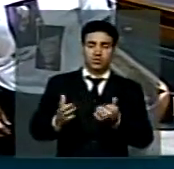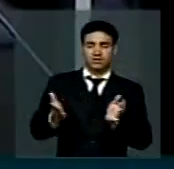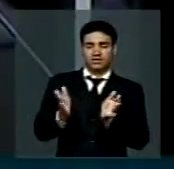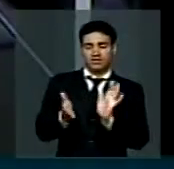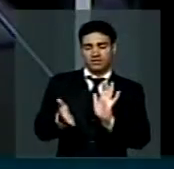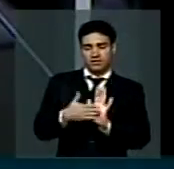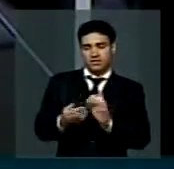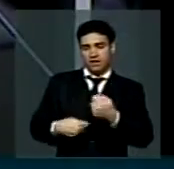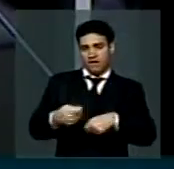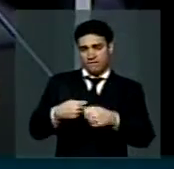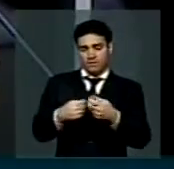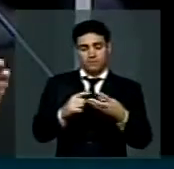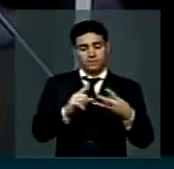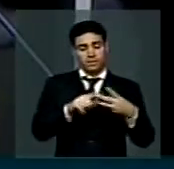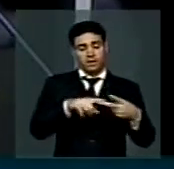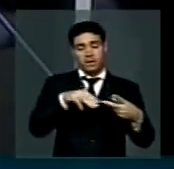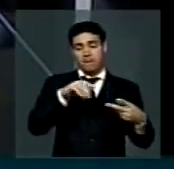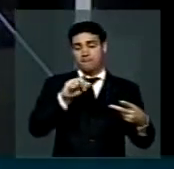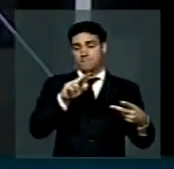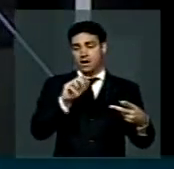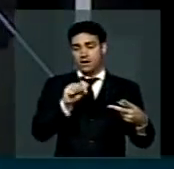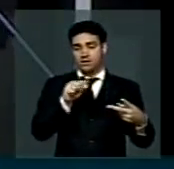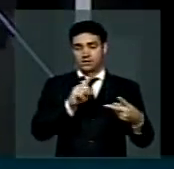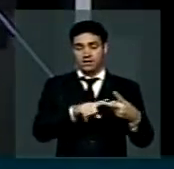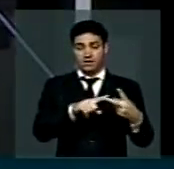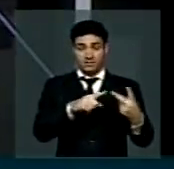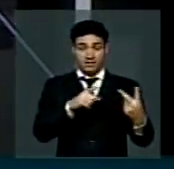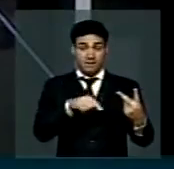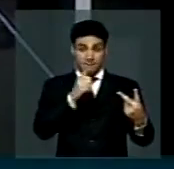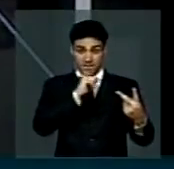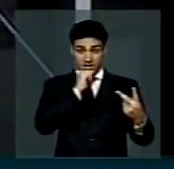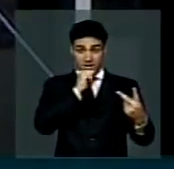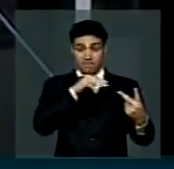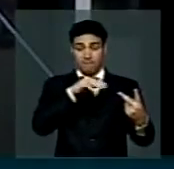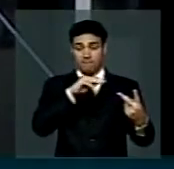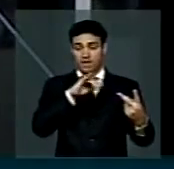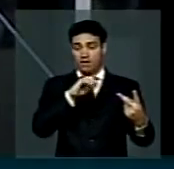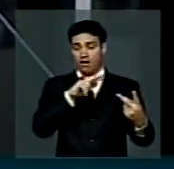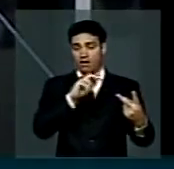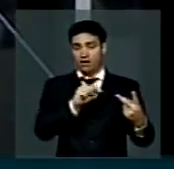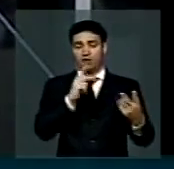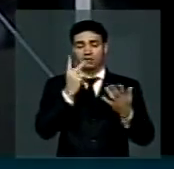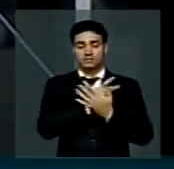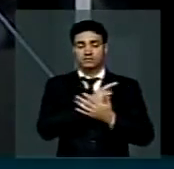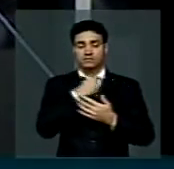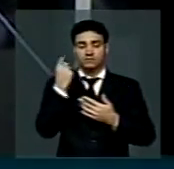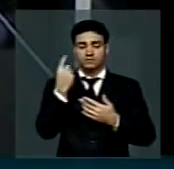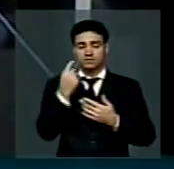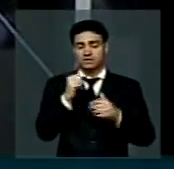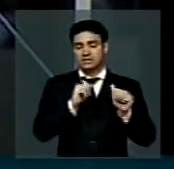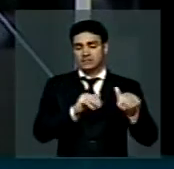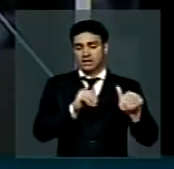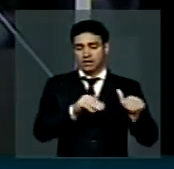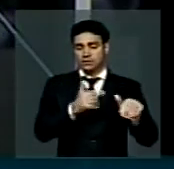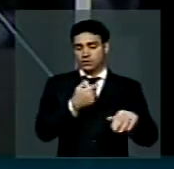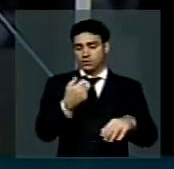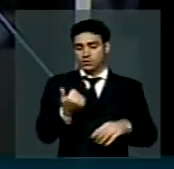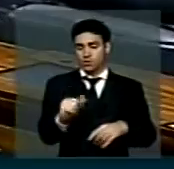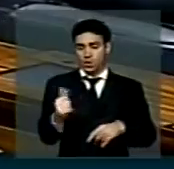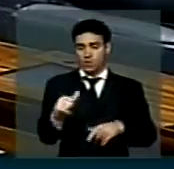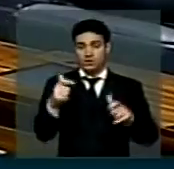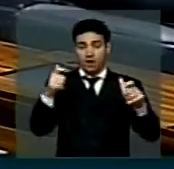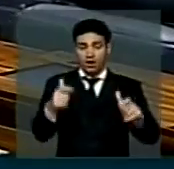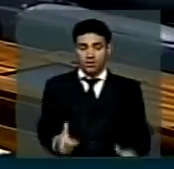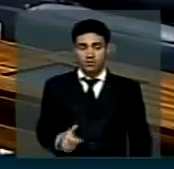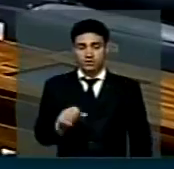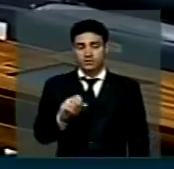A Marta é a mãe da Bianca Consoli, que foi morta em setembro de 2011 no Parque